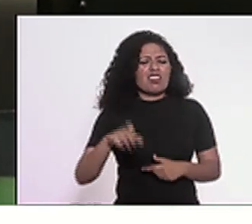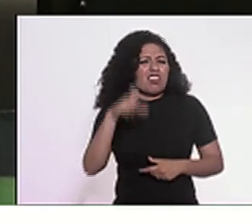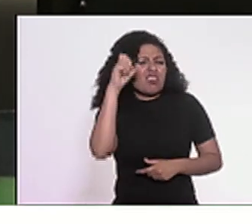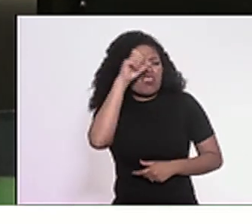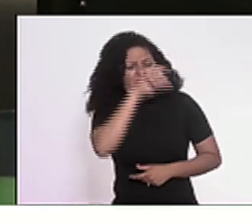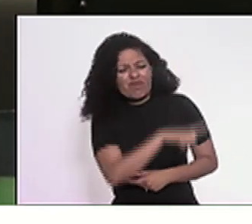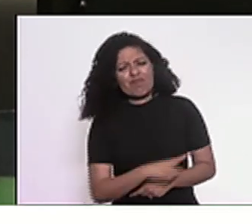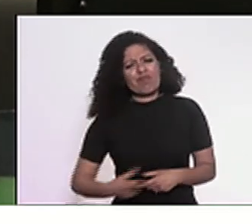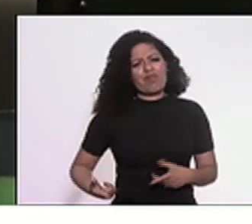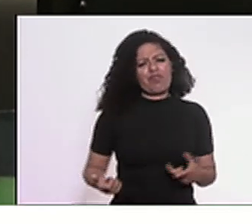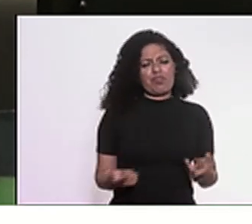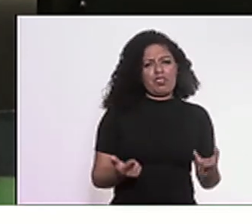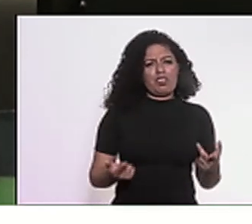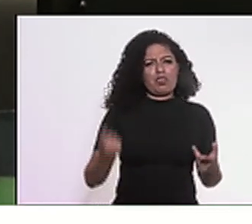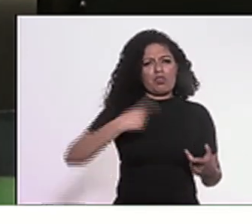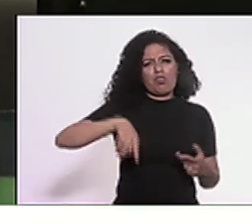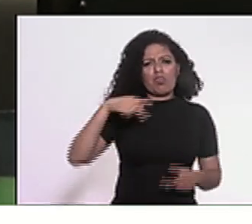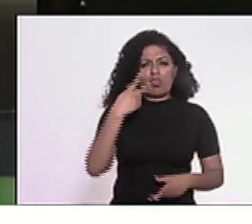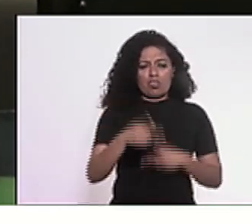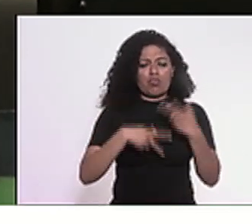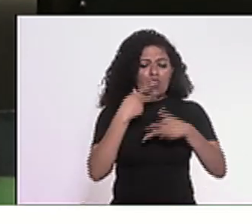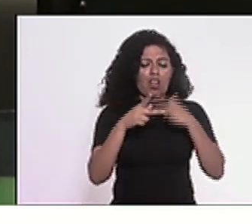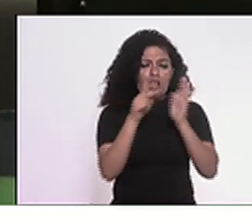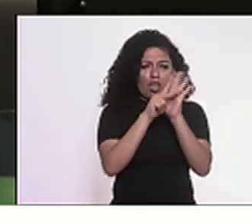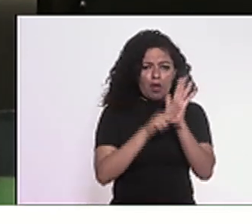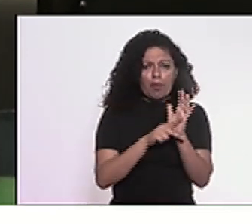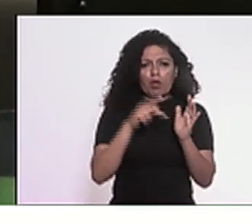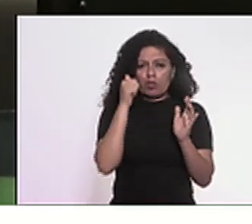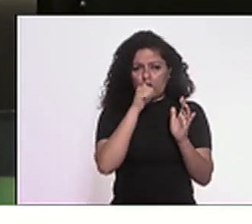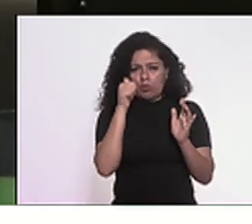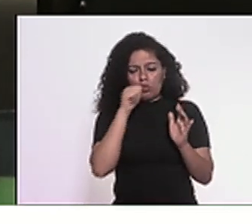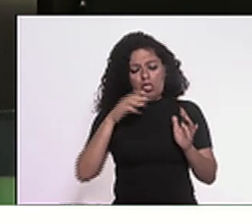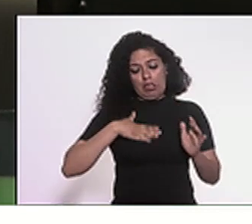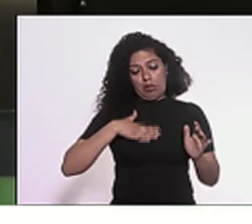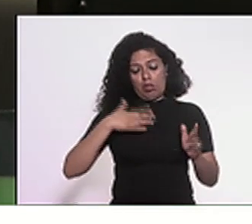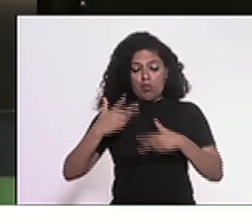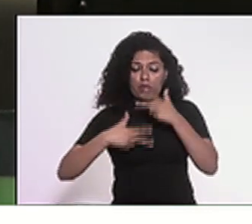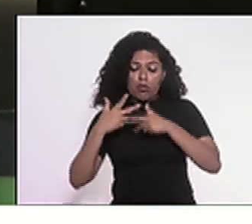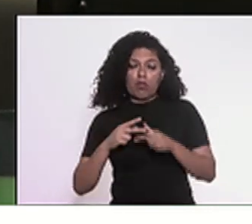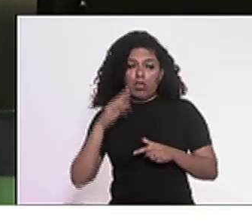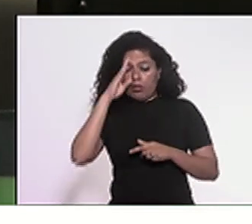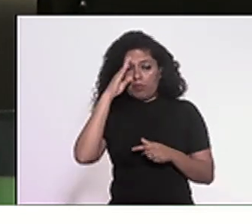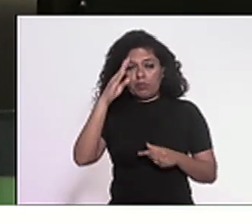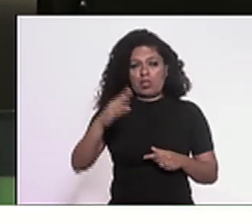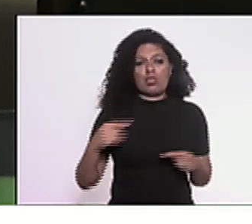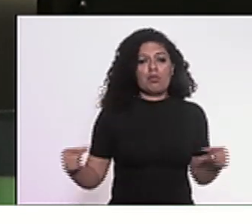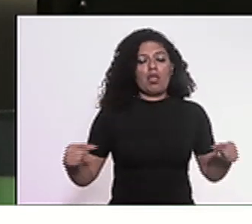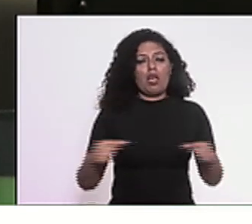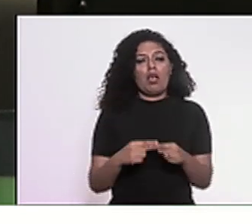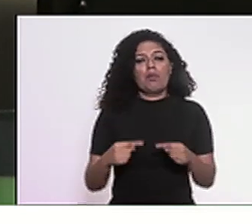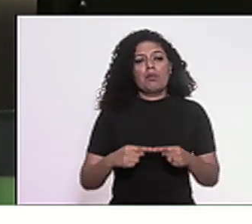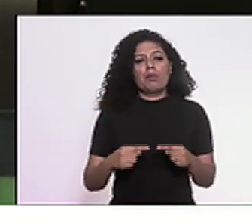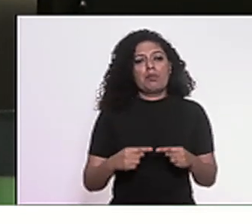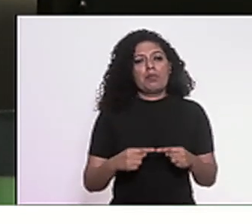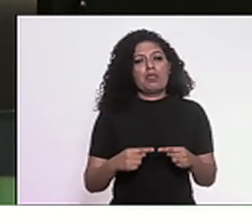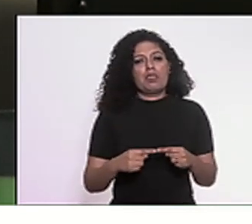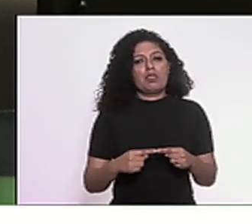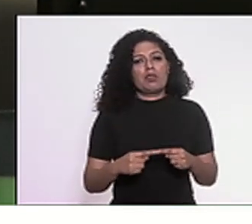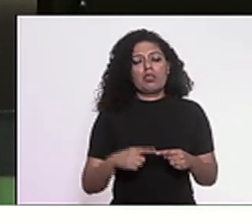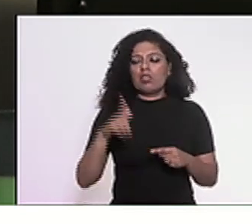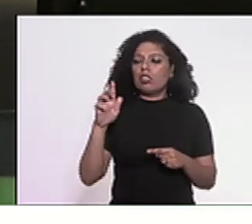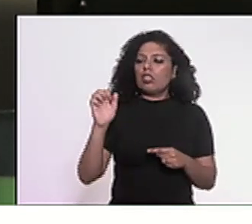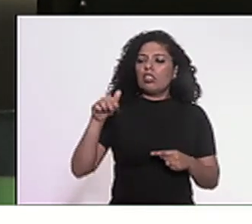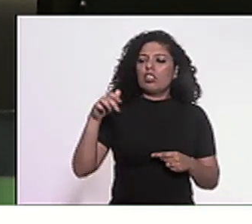realmente muito grande. A gente cuida da pauta da mulher, então eu vou falar aqui especificamente em relação à questão de